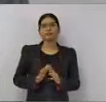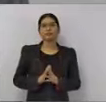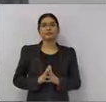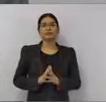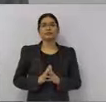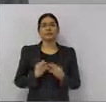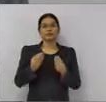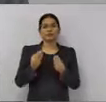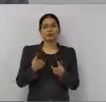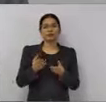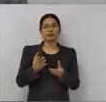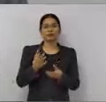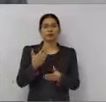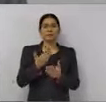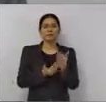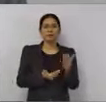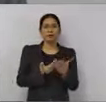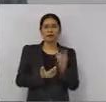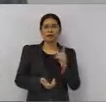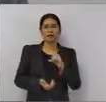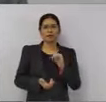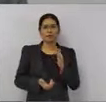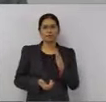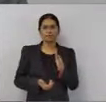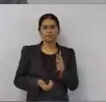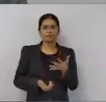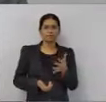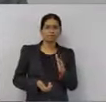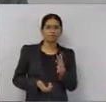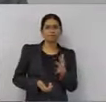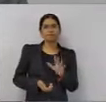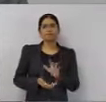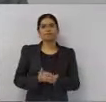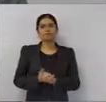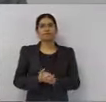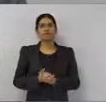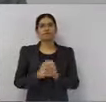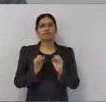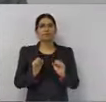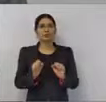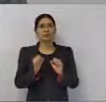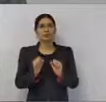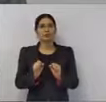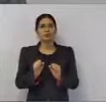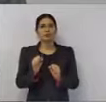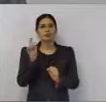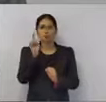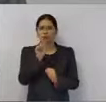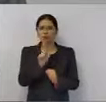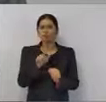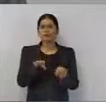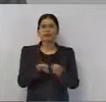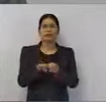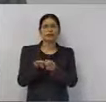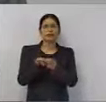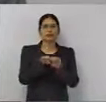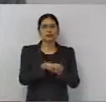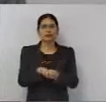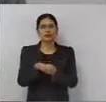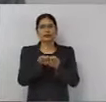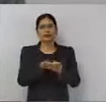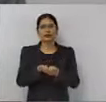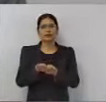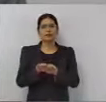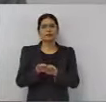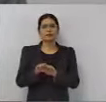a gente estima que hidraulicamente a gente possa alcançar o equilíbrio dessa produção